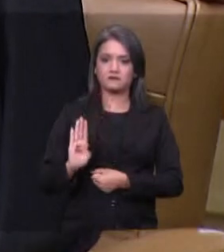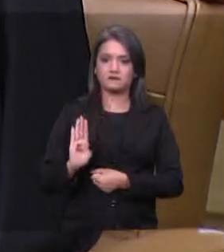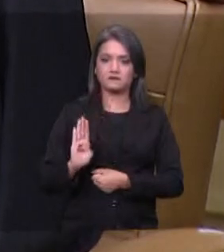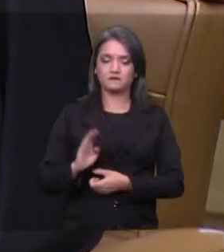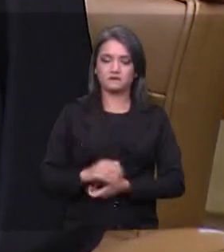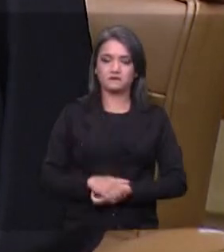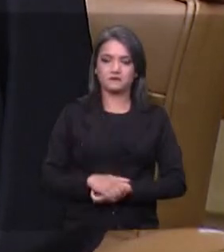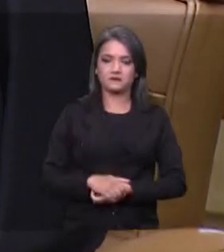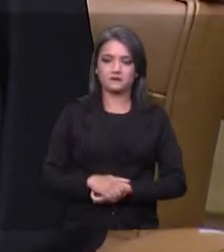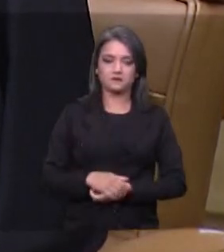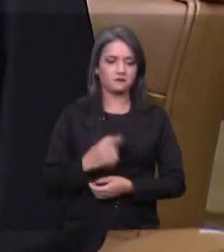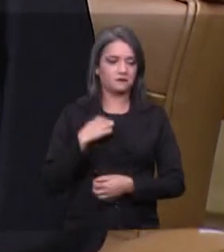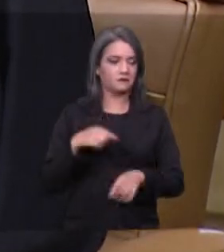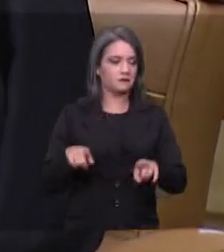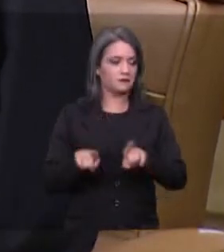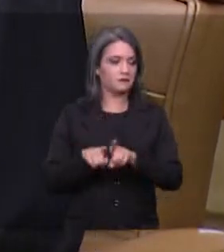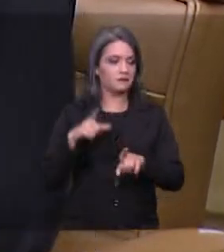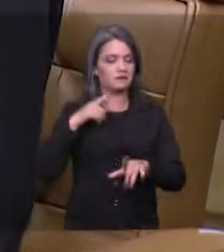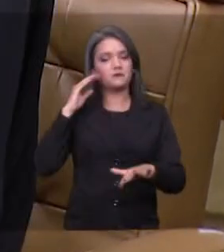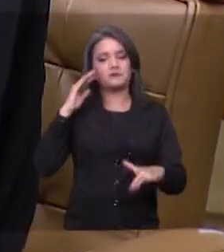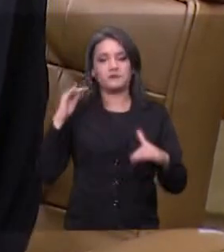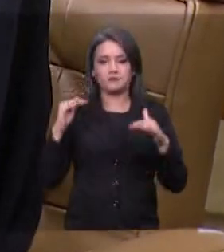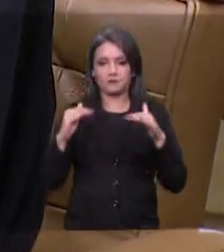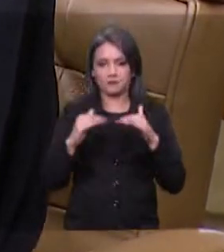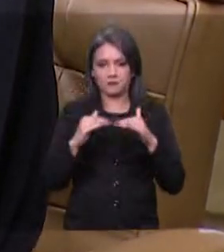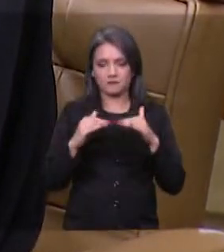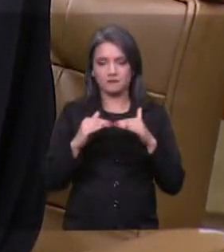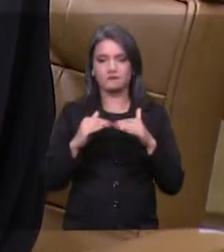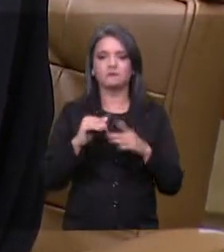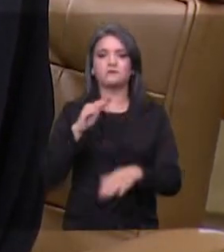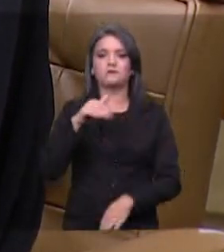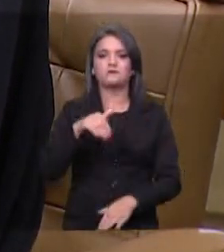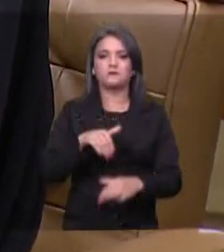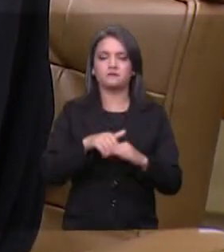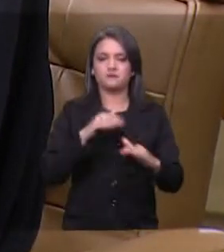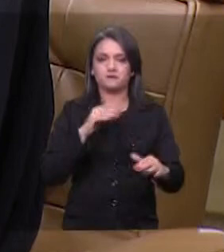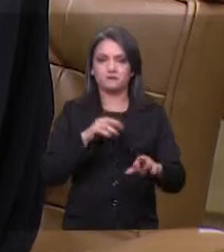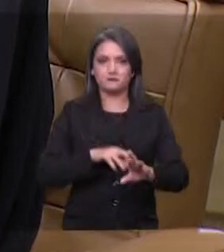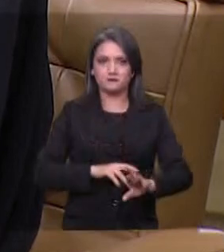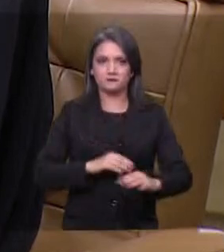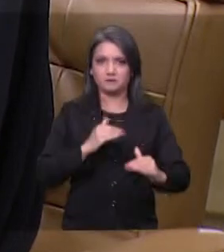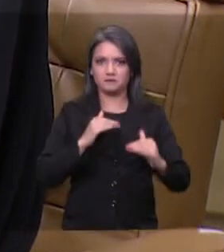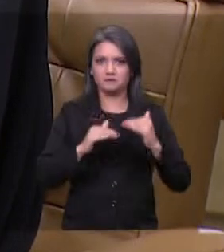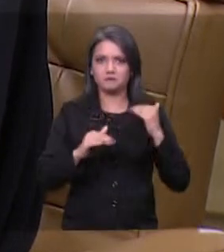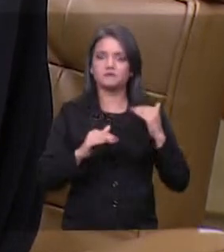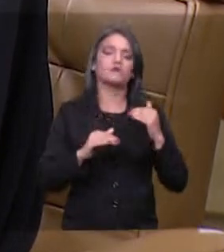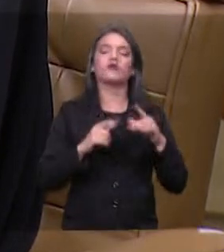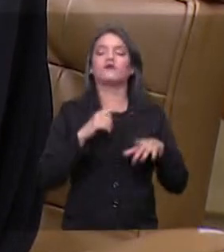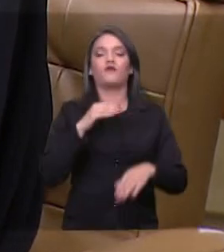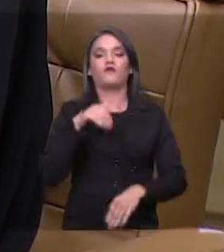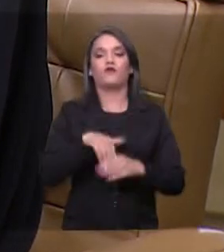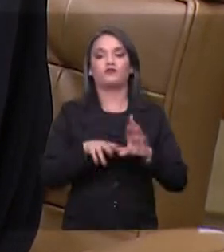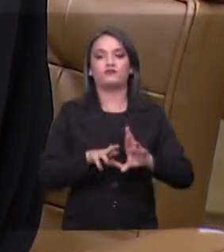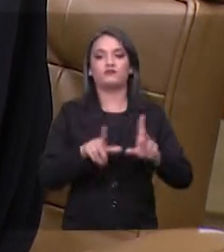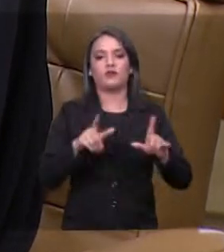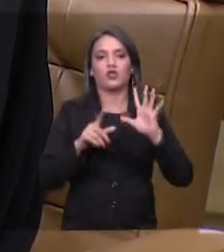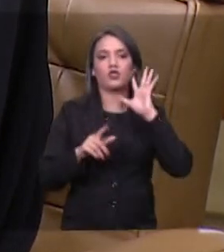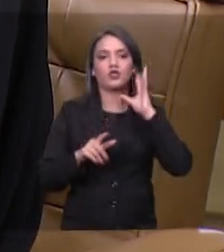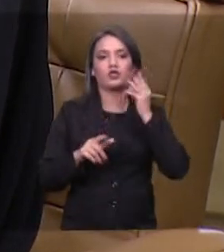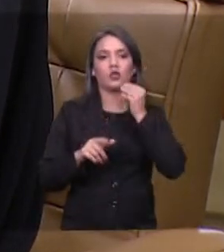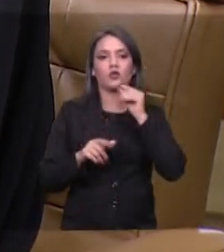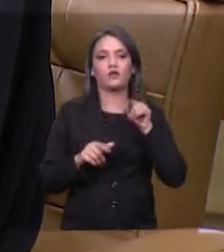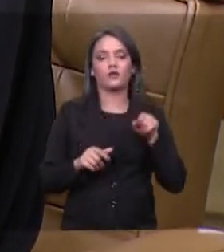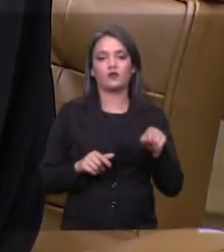eu estou aqui também acompanhando a divergência do eminente ministro Dias Toffoli, no sentido de